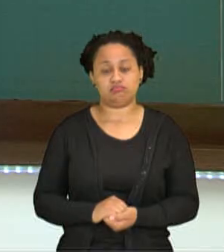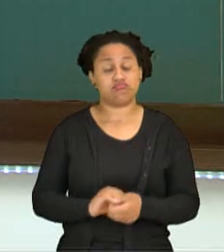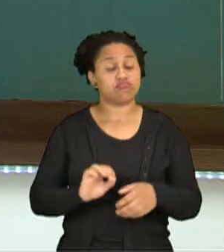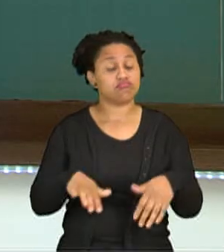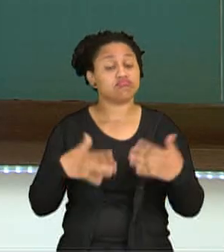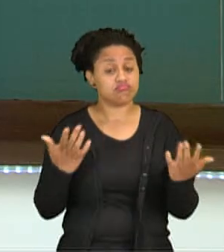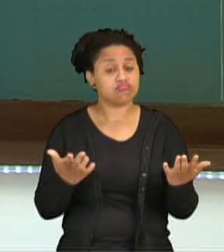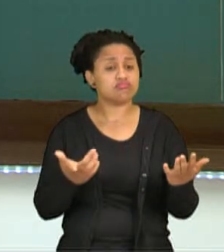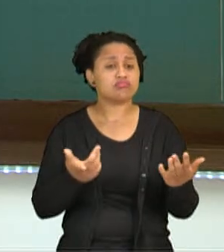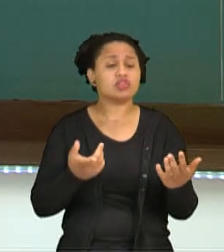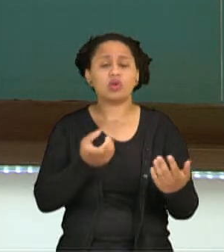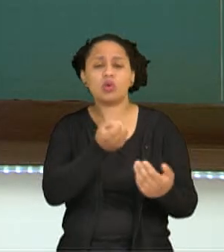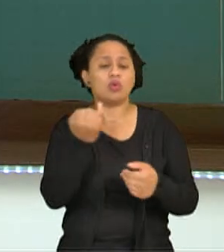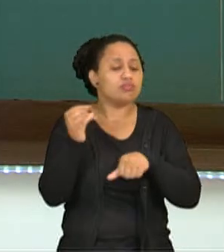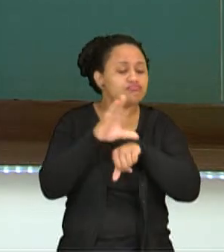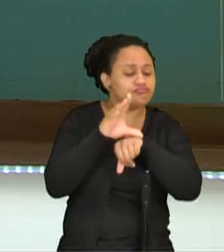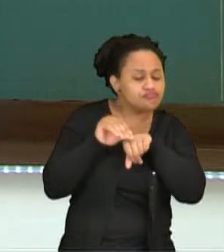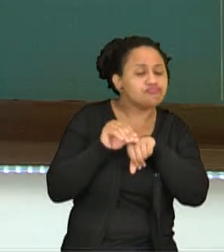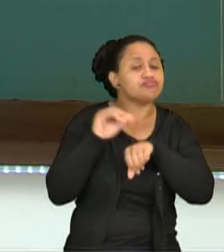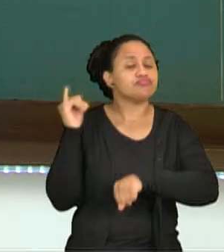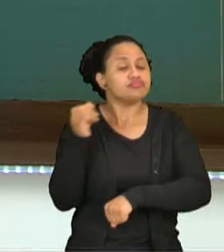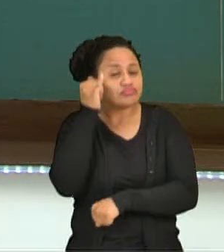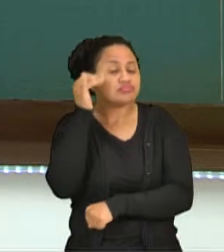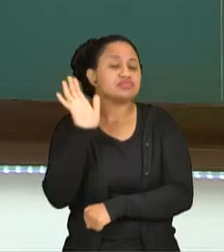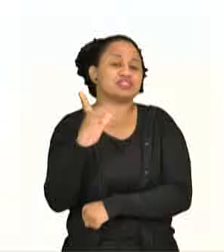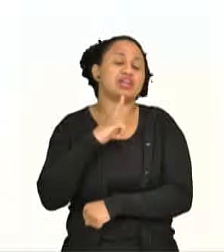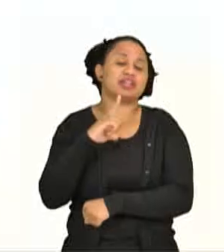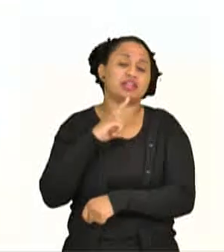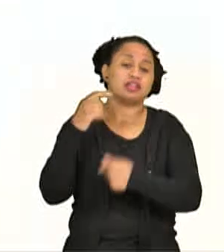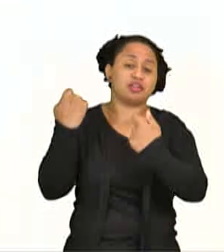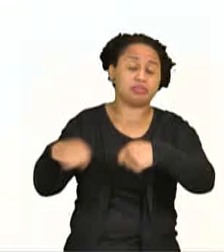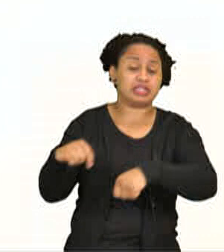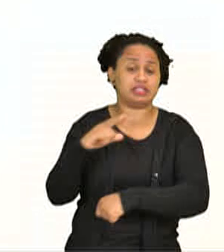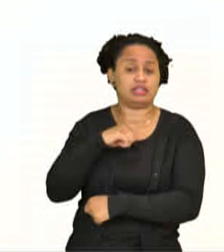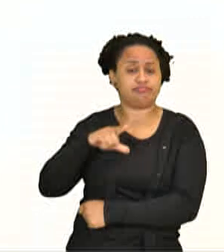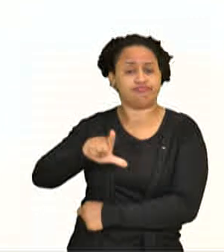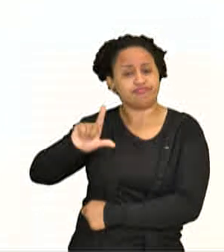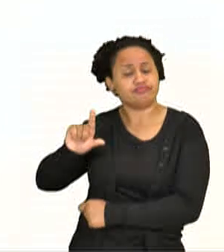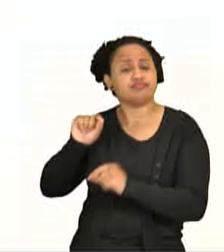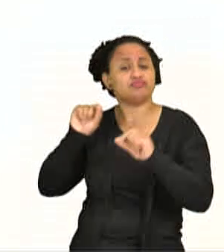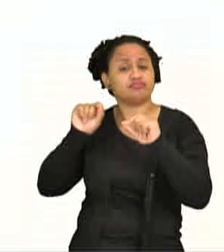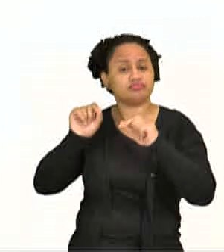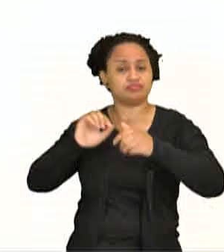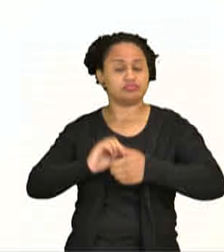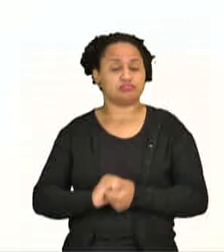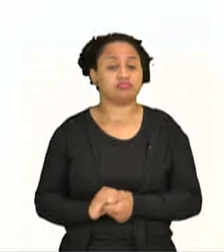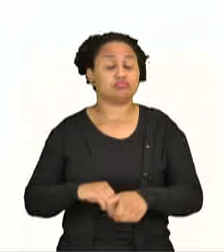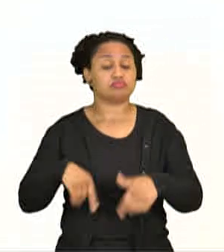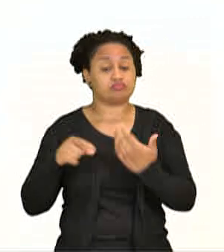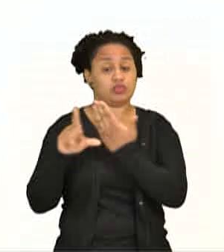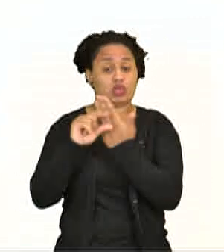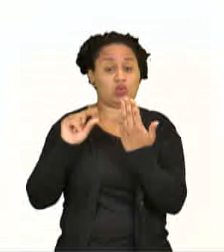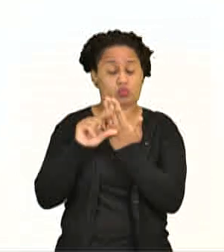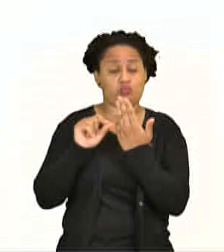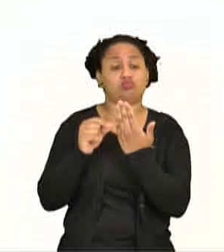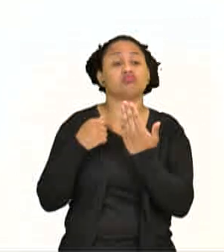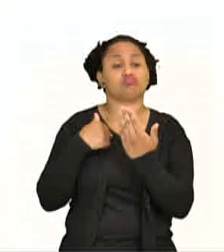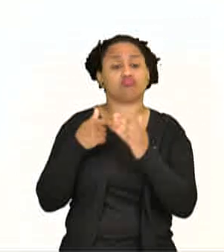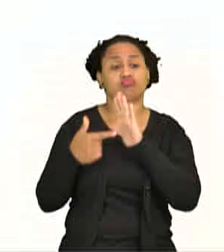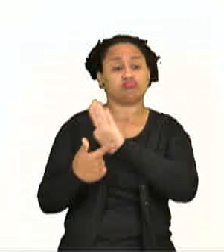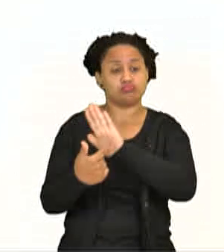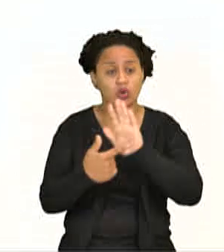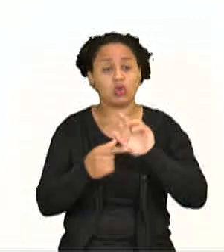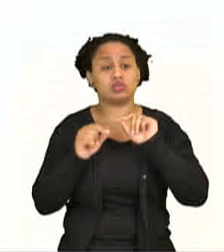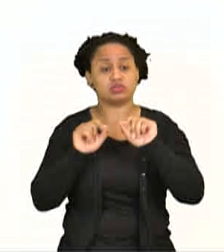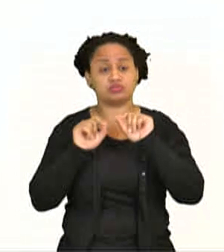Então, estudantes, quais conhecimentos prévios aqui são necessários? Vamos lá. De acordo com a resenhista, a película, que é o mesmo